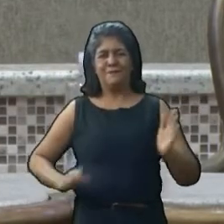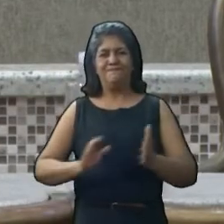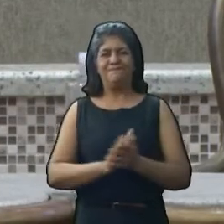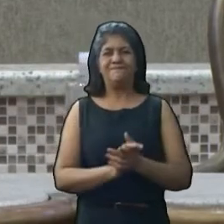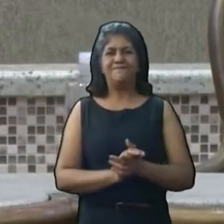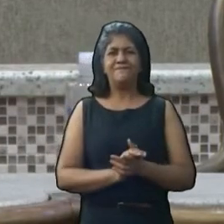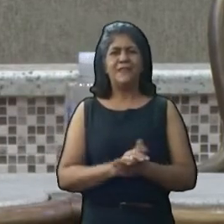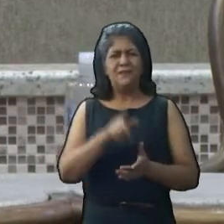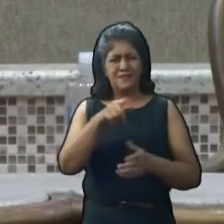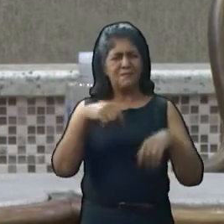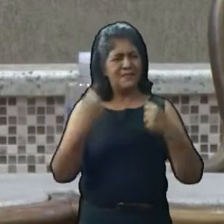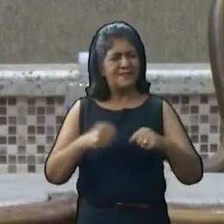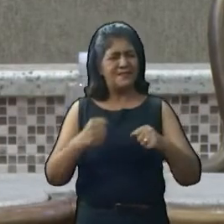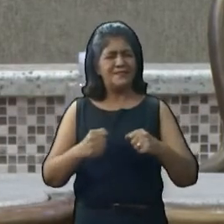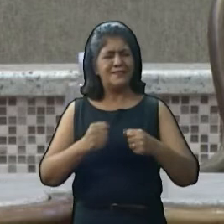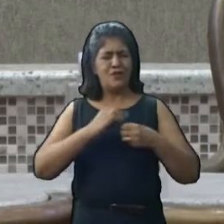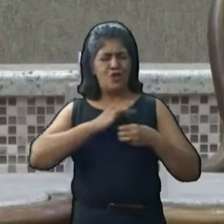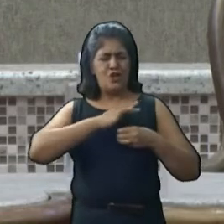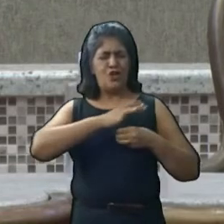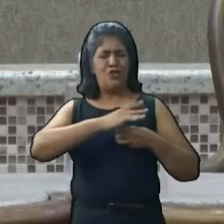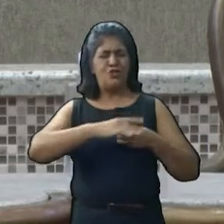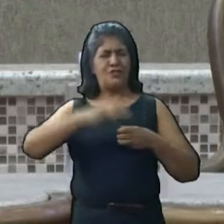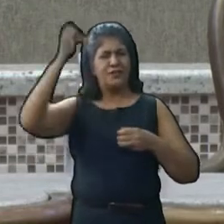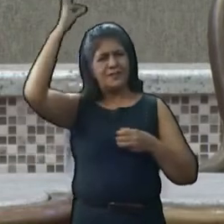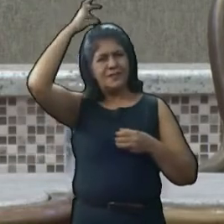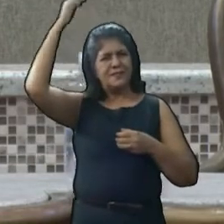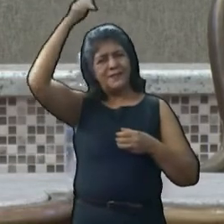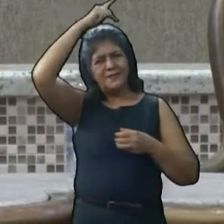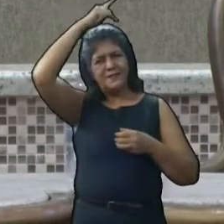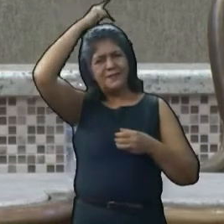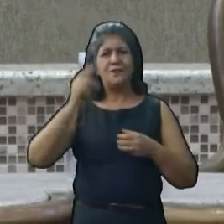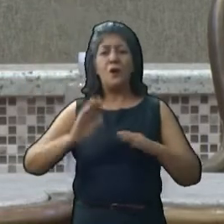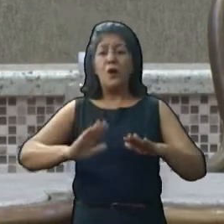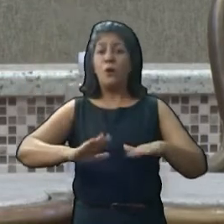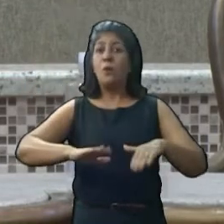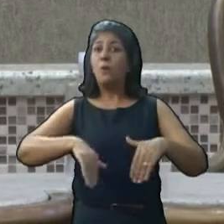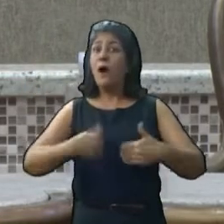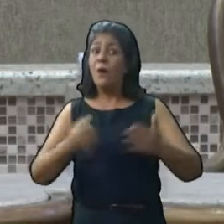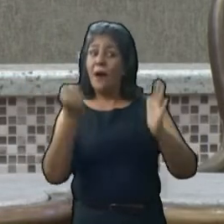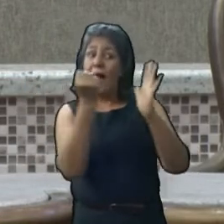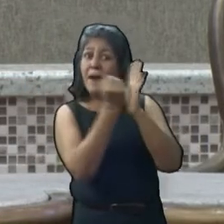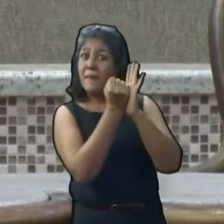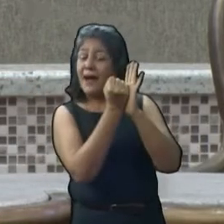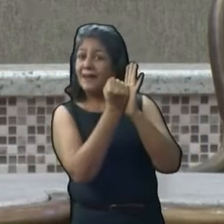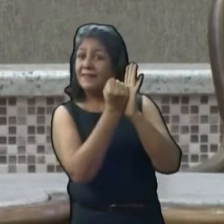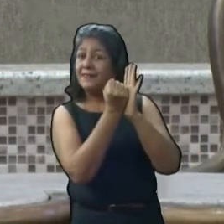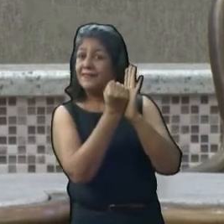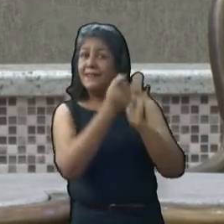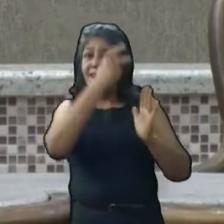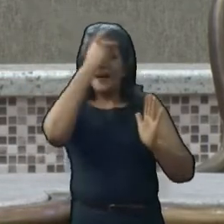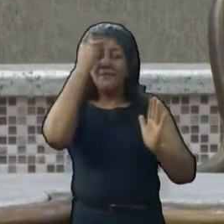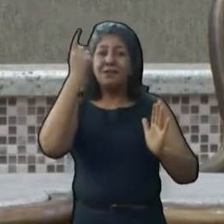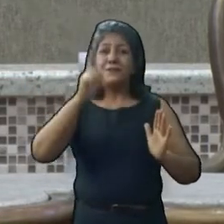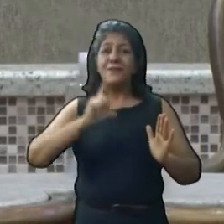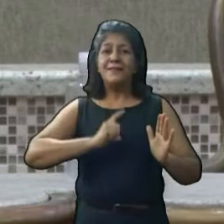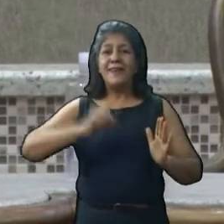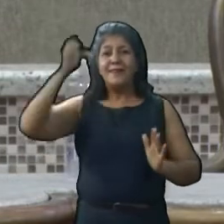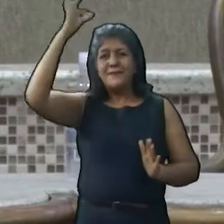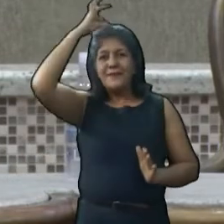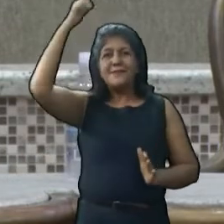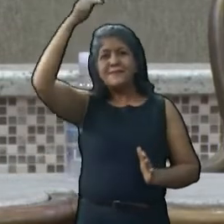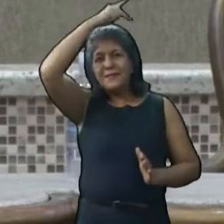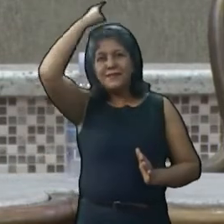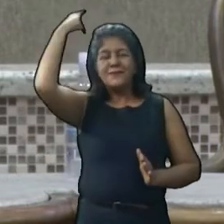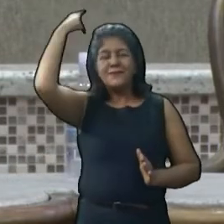mas deixa eles do espírito quais são as marcas a pessoa cheia do espírito santo e é o que deus quer